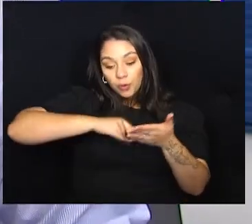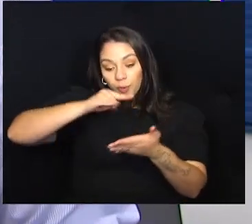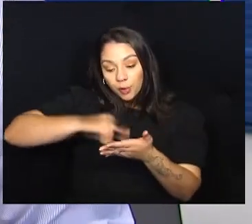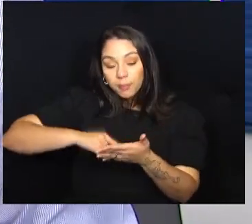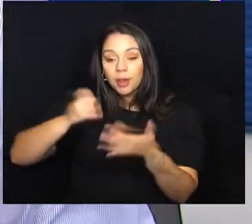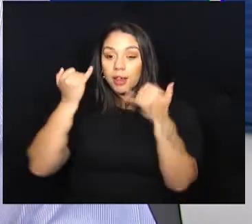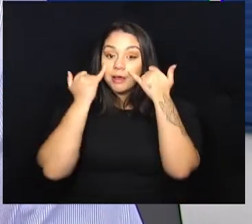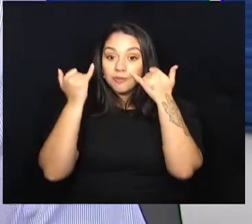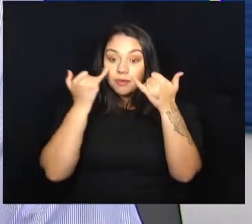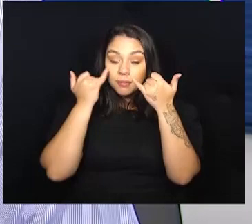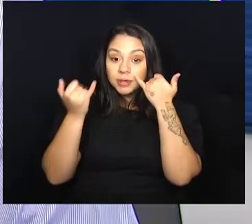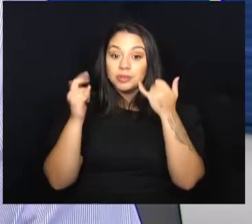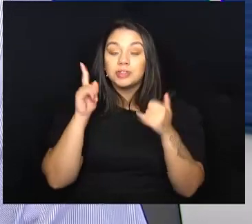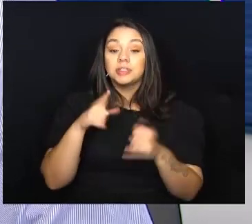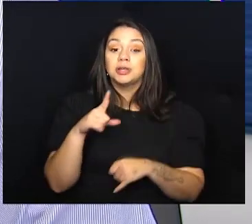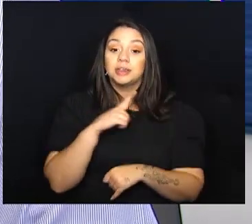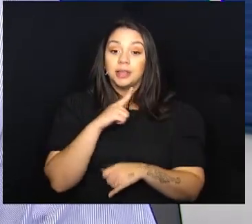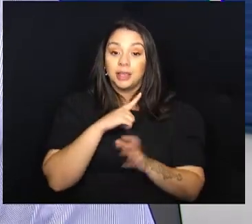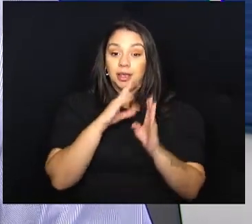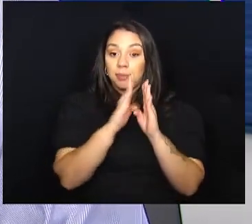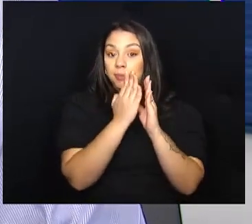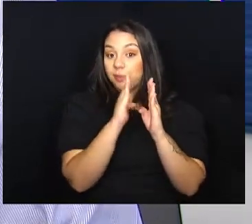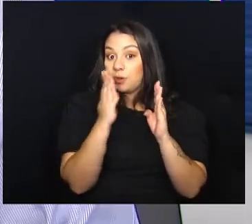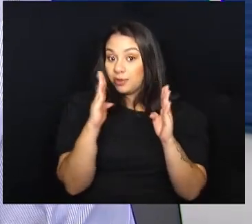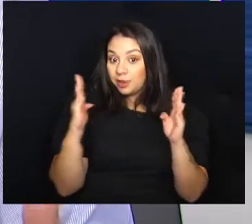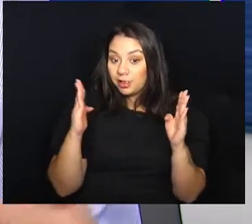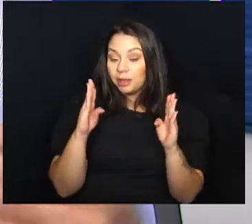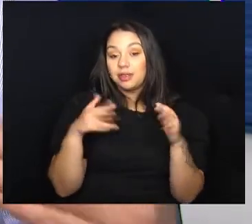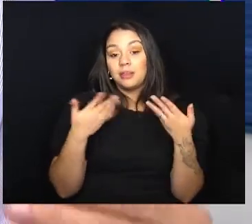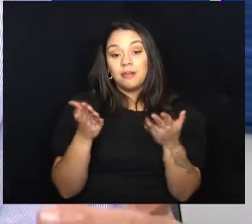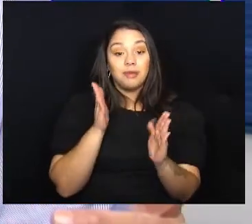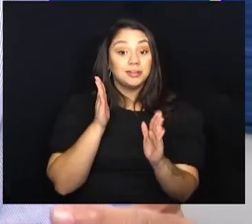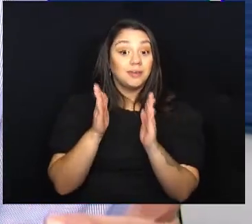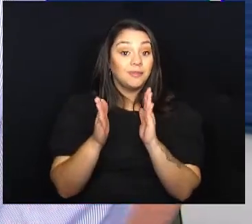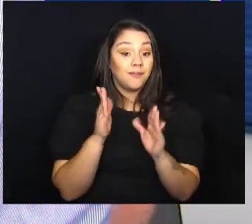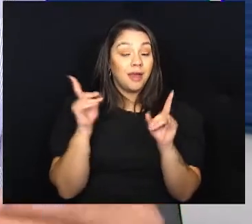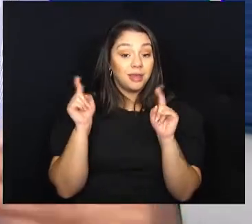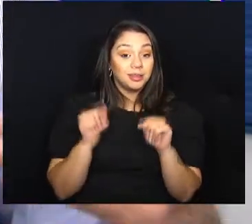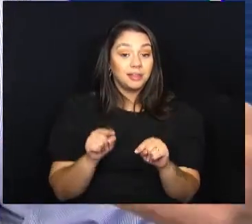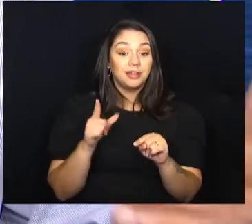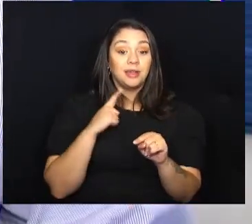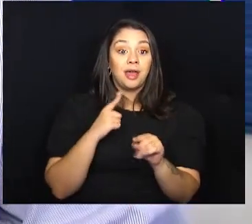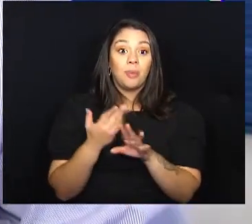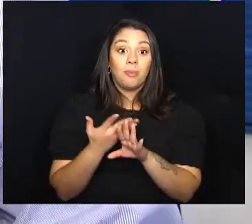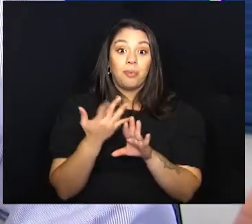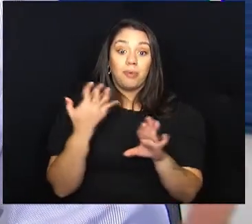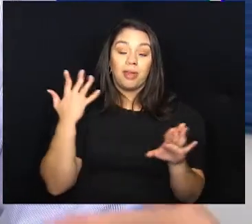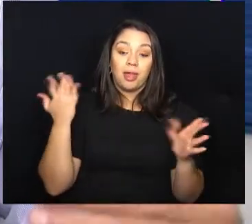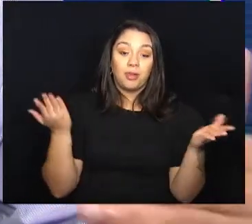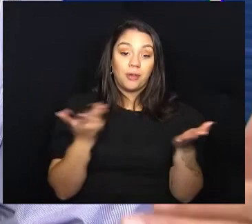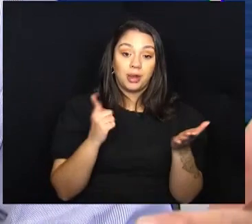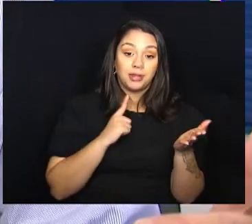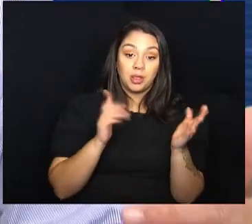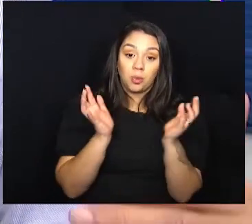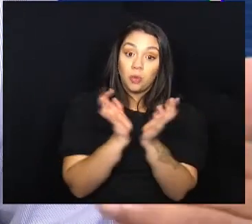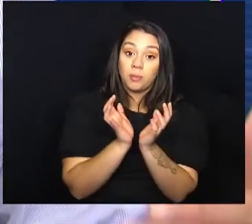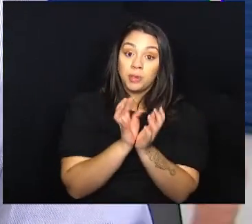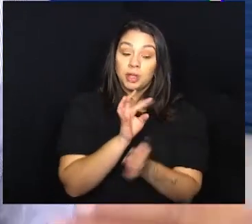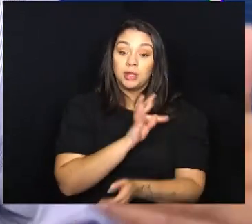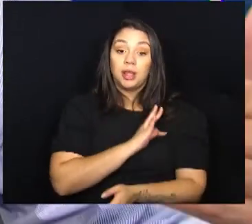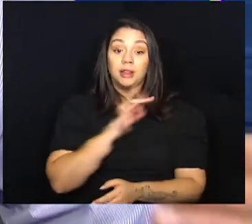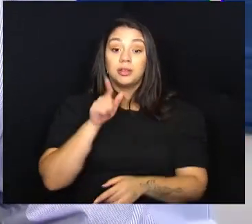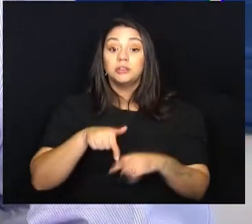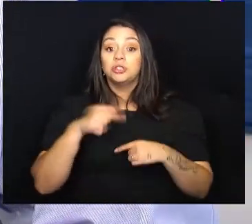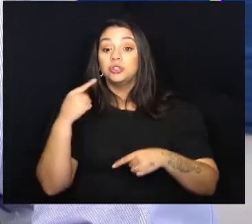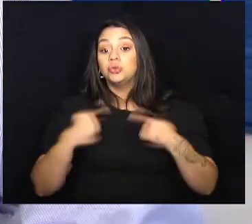que estão na nossa biblioteca. Então essa fase ultrapassada, agora tem um comitê técnico que está discutindo como é